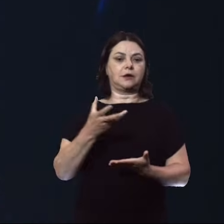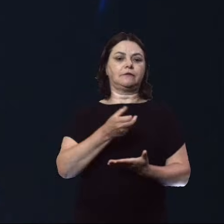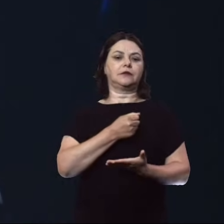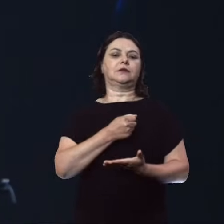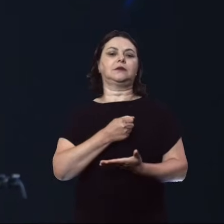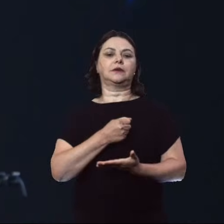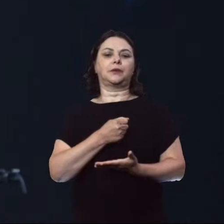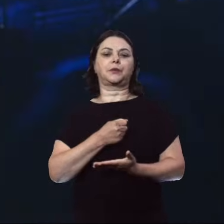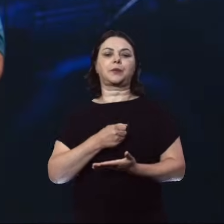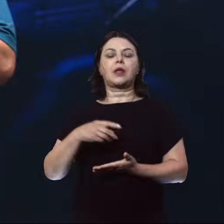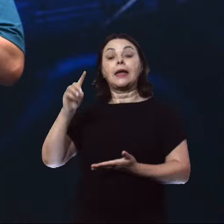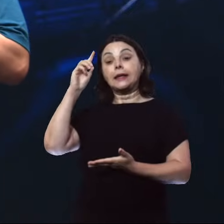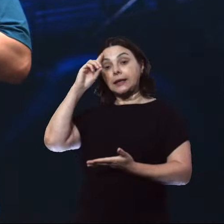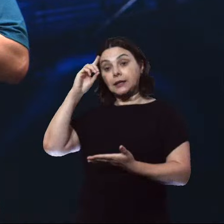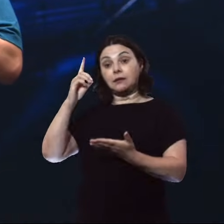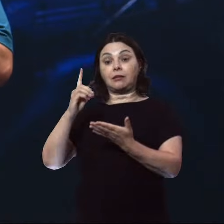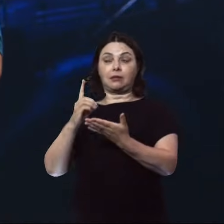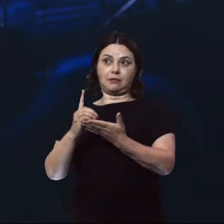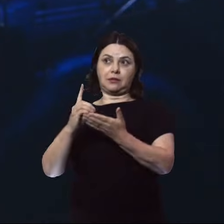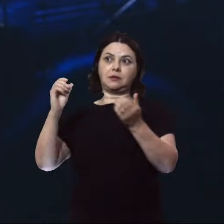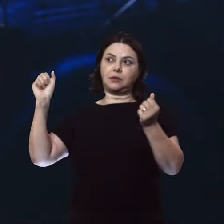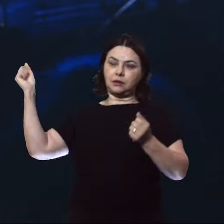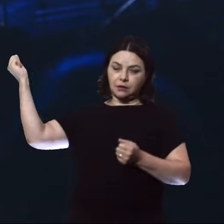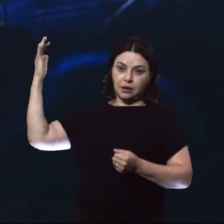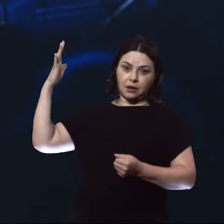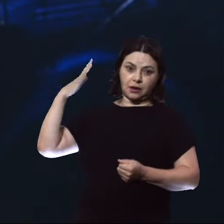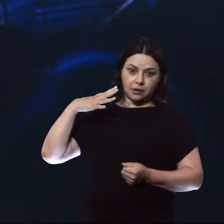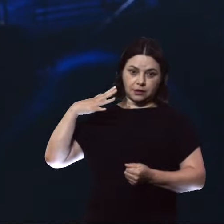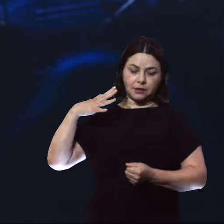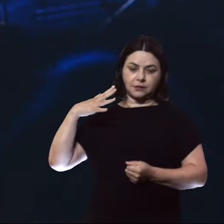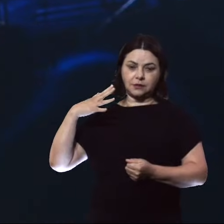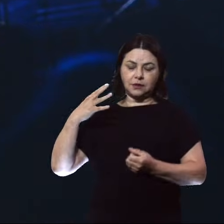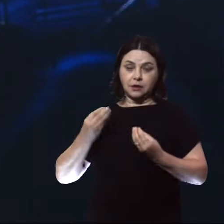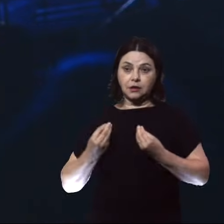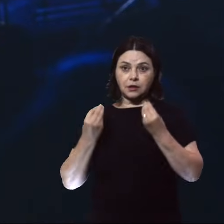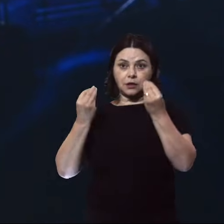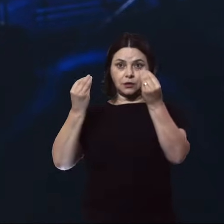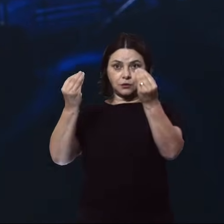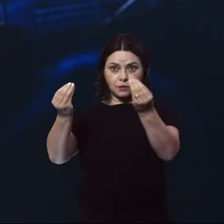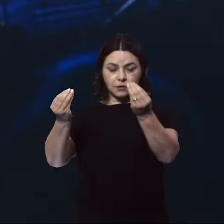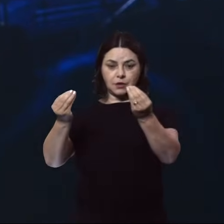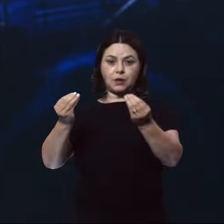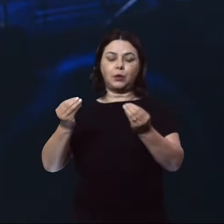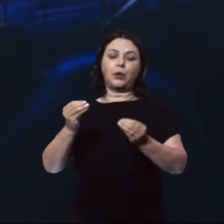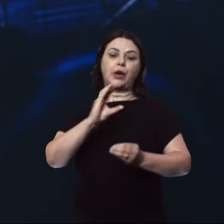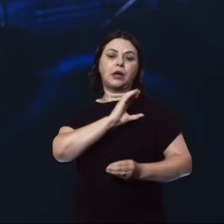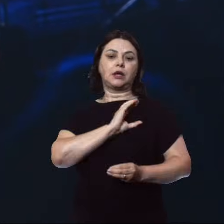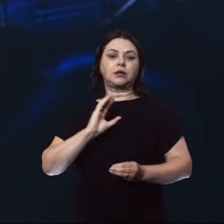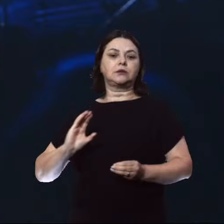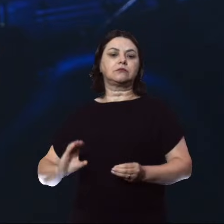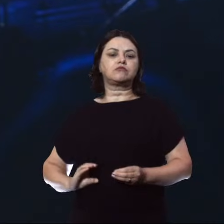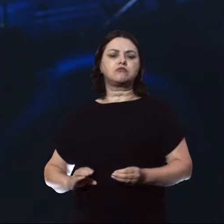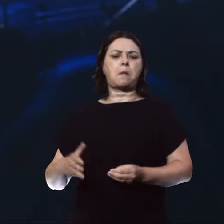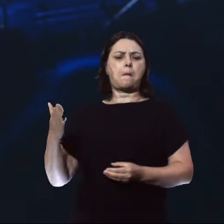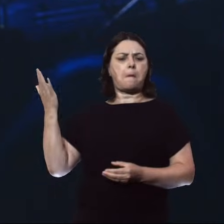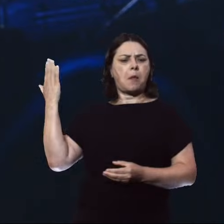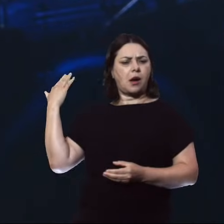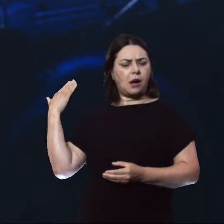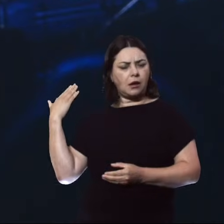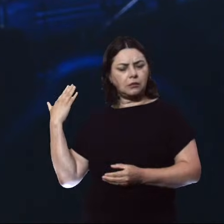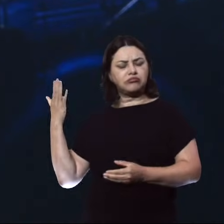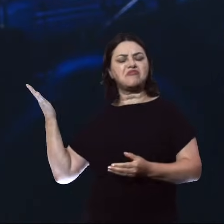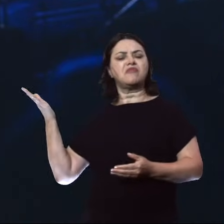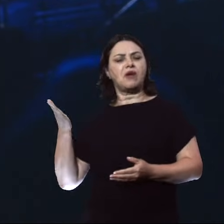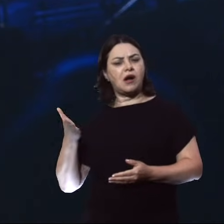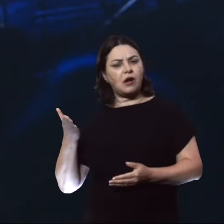sua própria determinação e a graça que nos foi dada em Cristo Jesus antes dos tempos eternos e manifestada